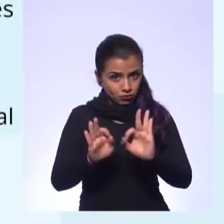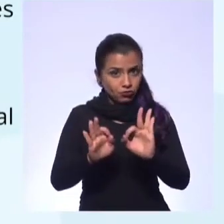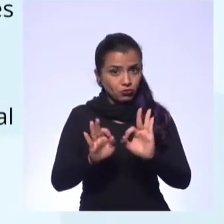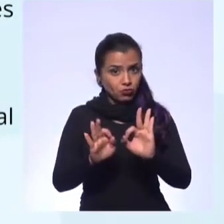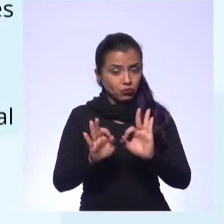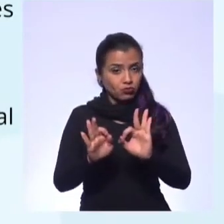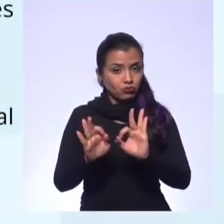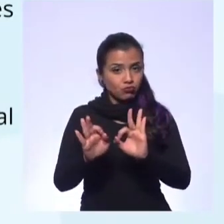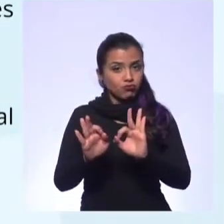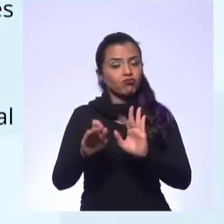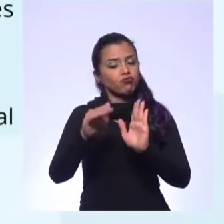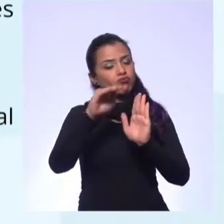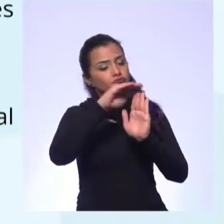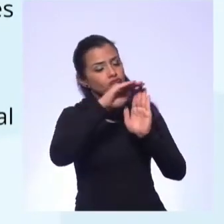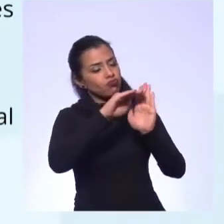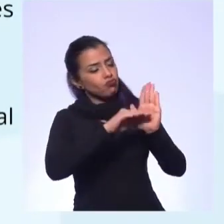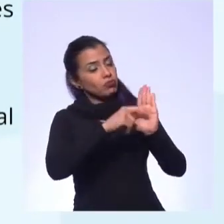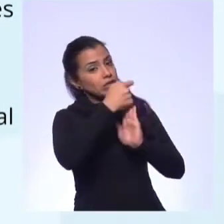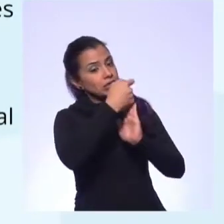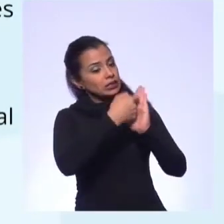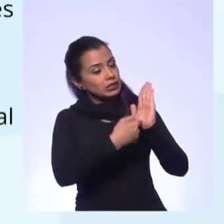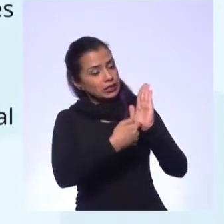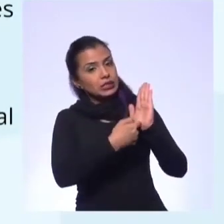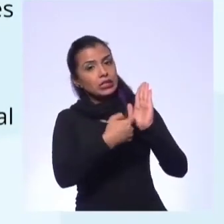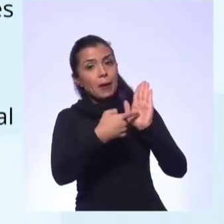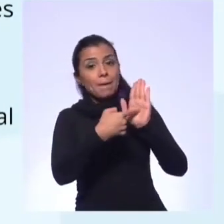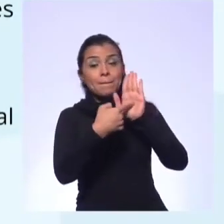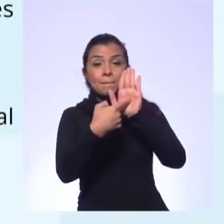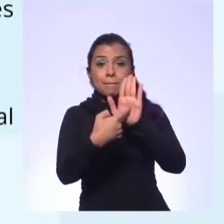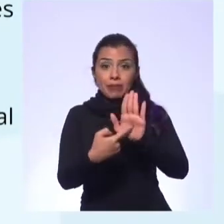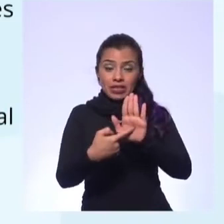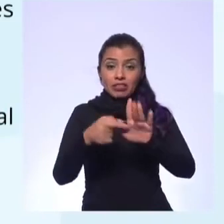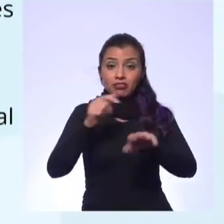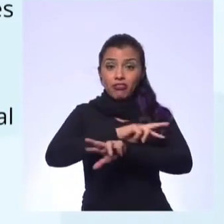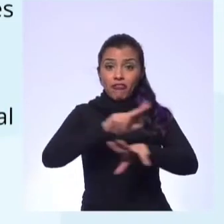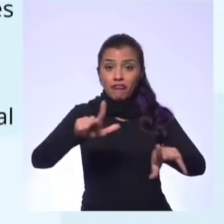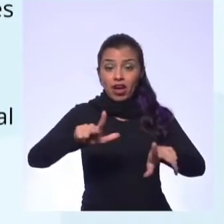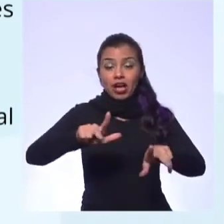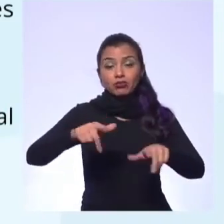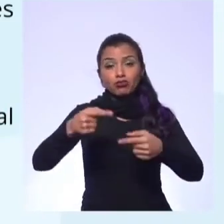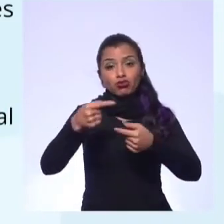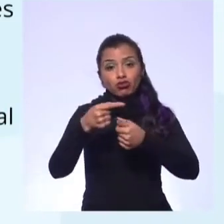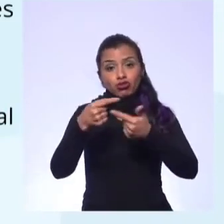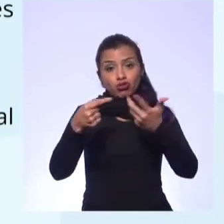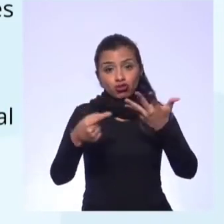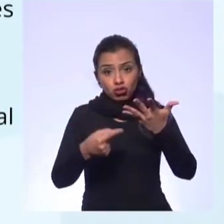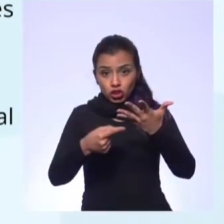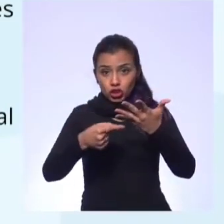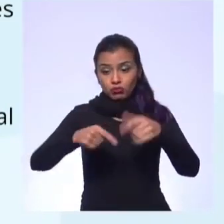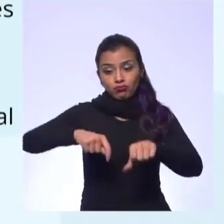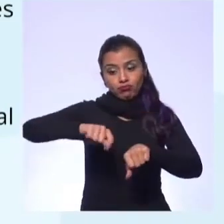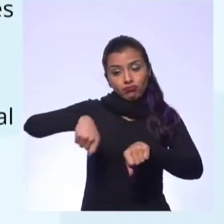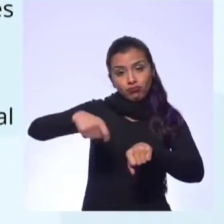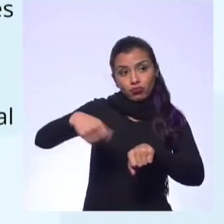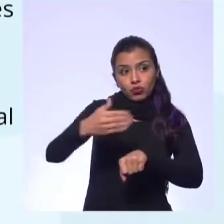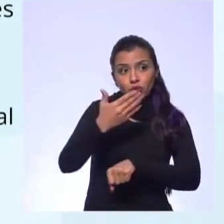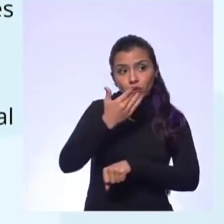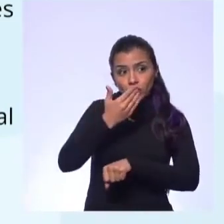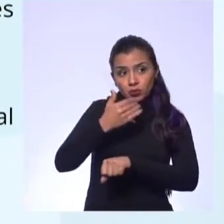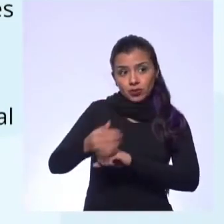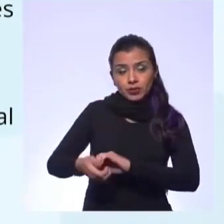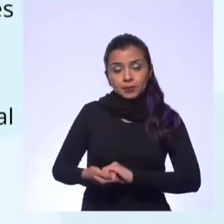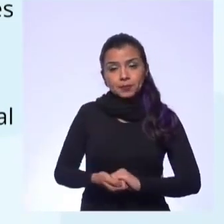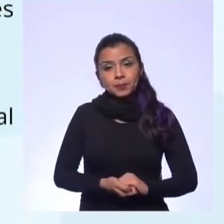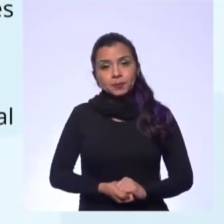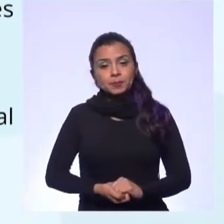Planejar e redigir textos de forma a fazer apresentações sobre diferentes tipos de cozinha. A avaliação. Use structures